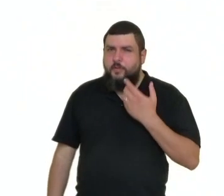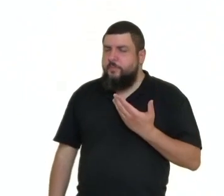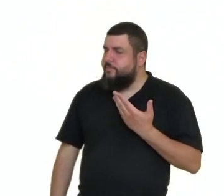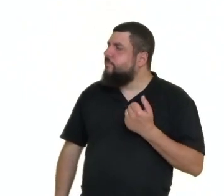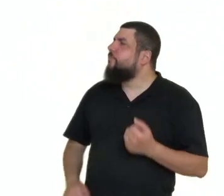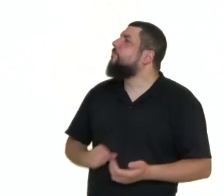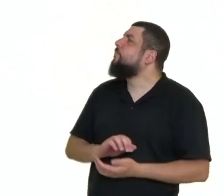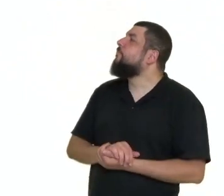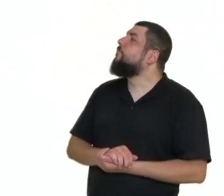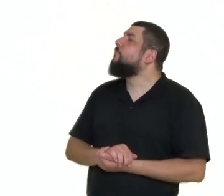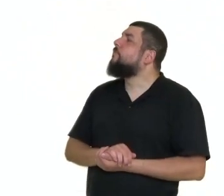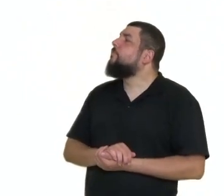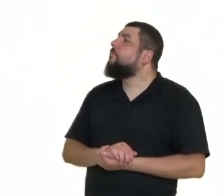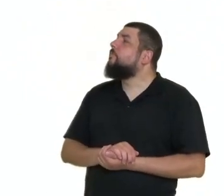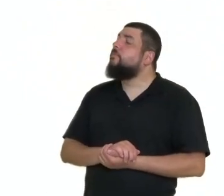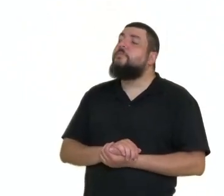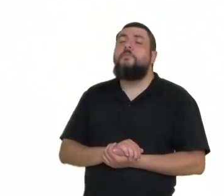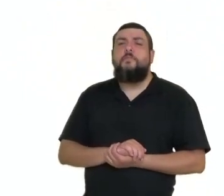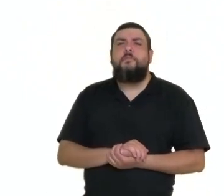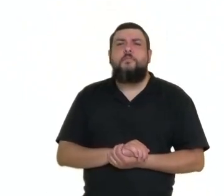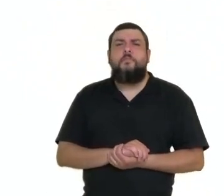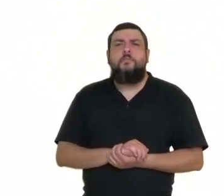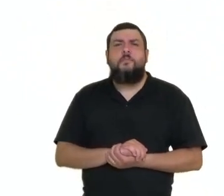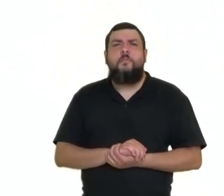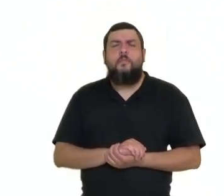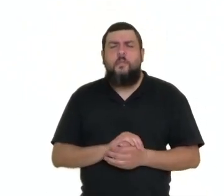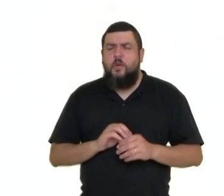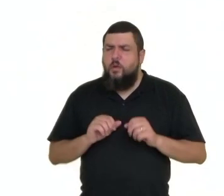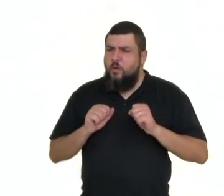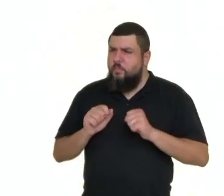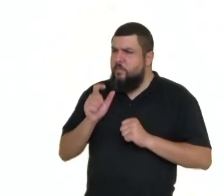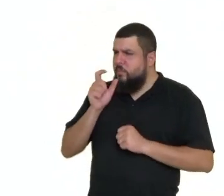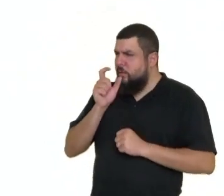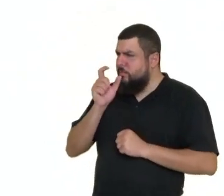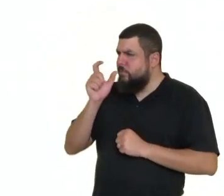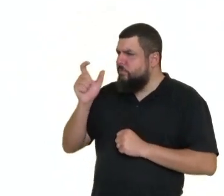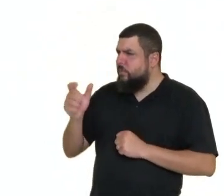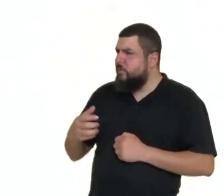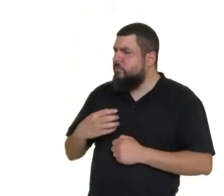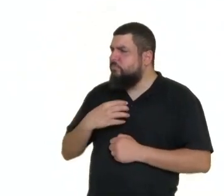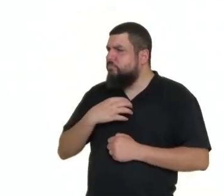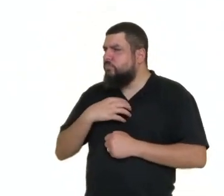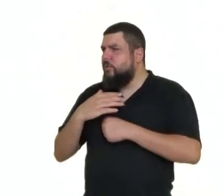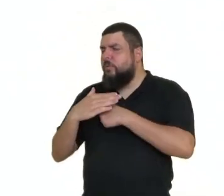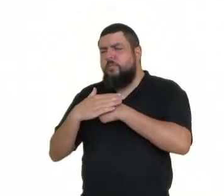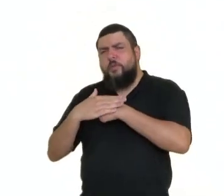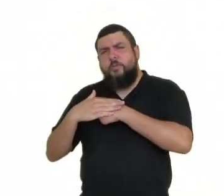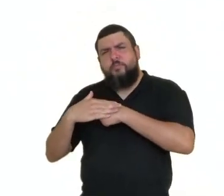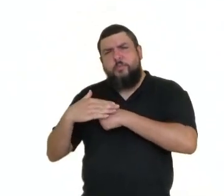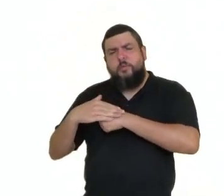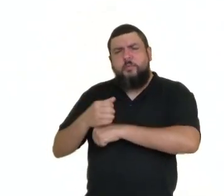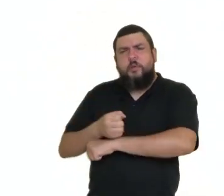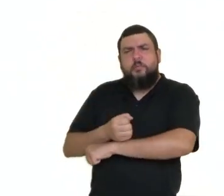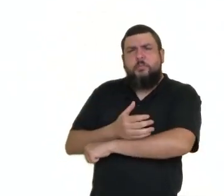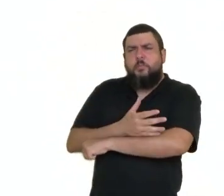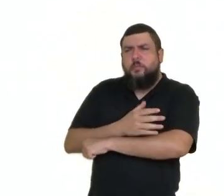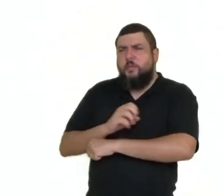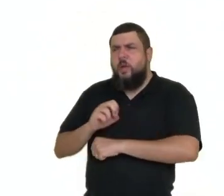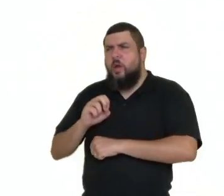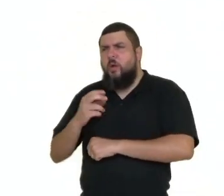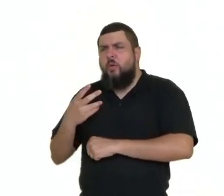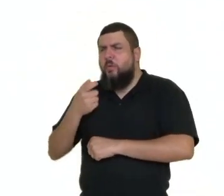olha só. Posso dirigir uma mensagem de caráter sentimental, algo banal, talvez